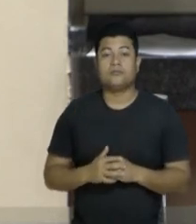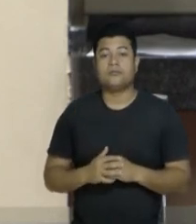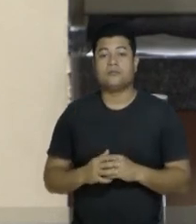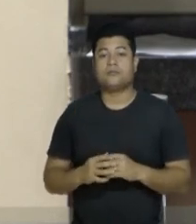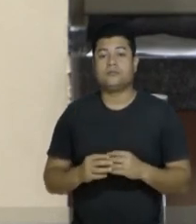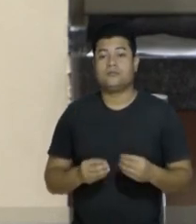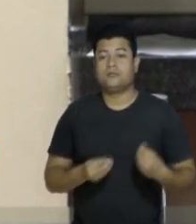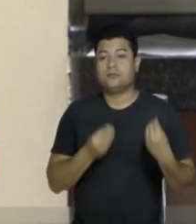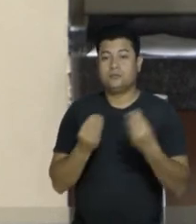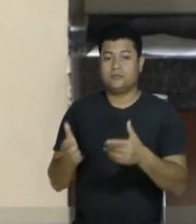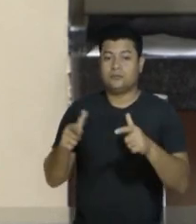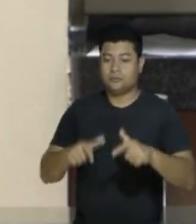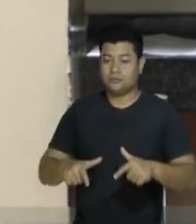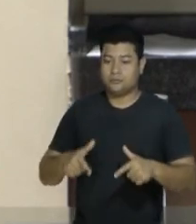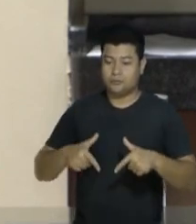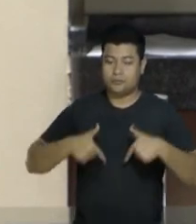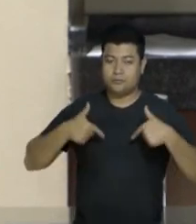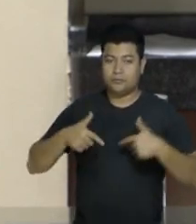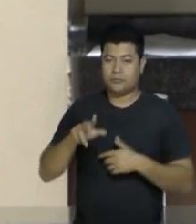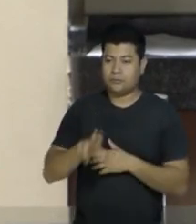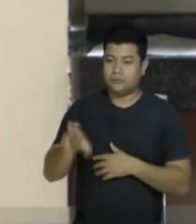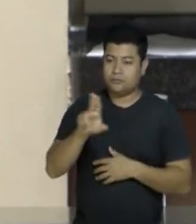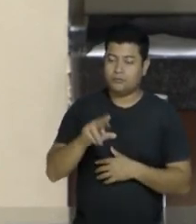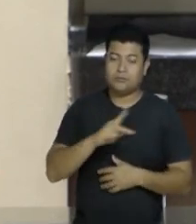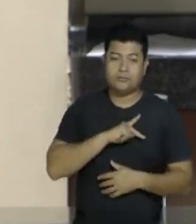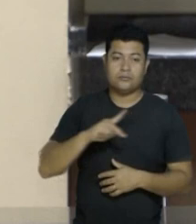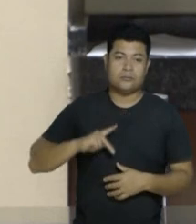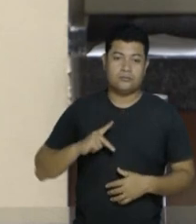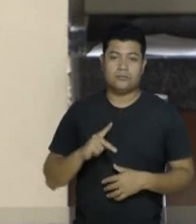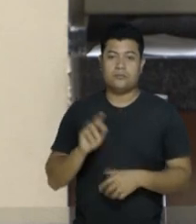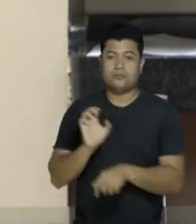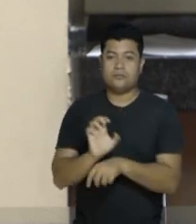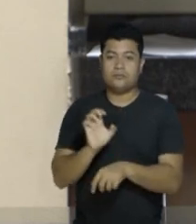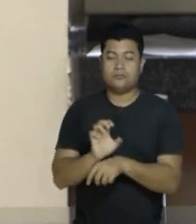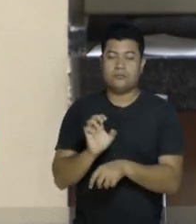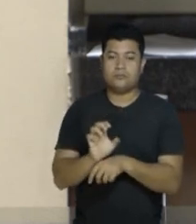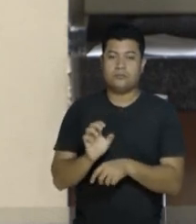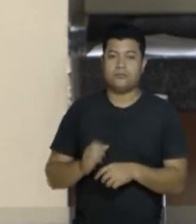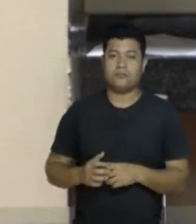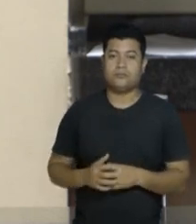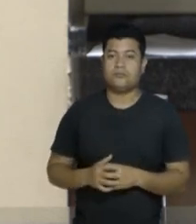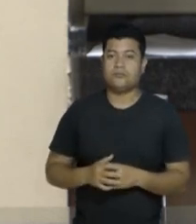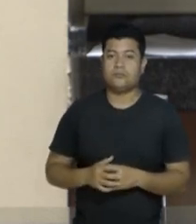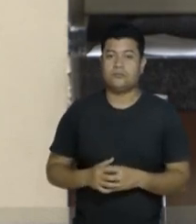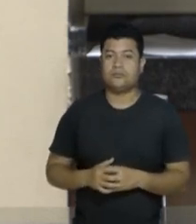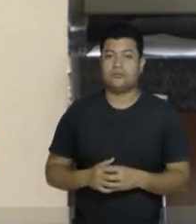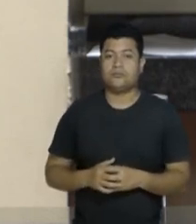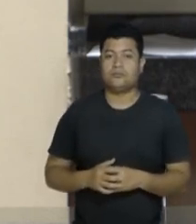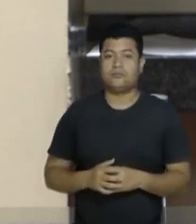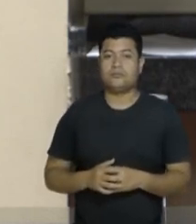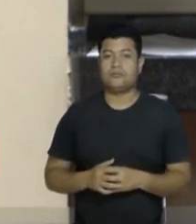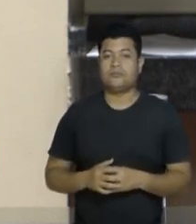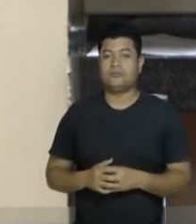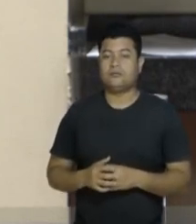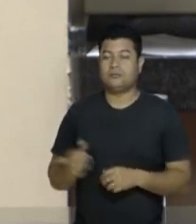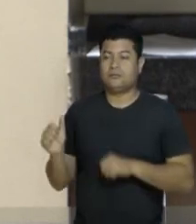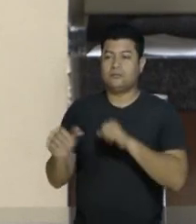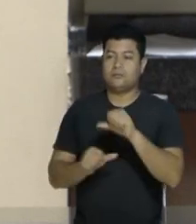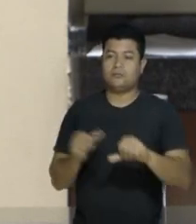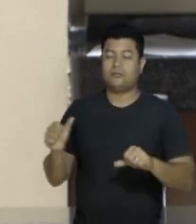de utilidade pública estadual no âmbito do Estado de Santa Catarina para alterar